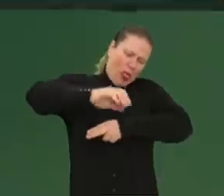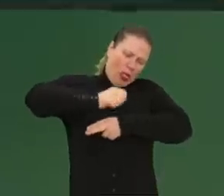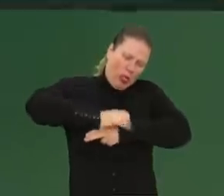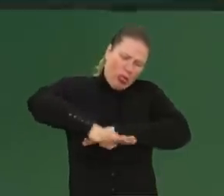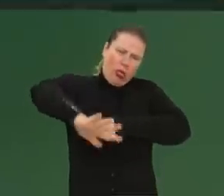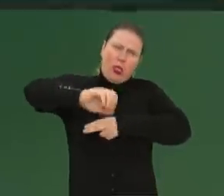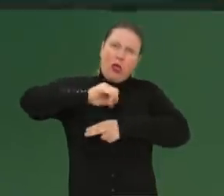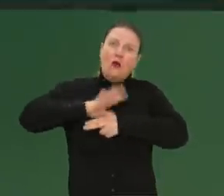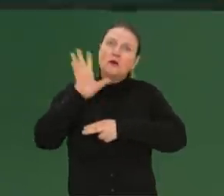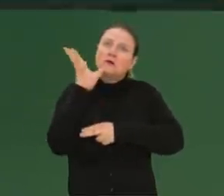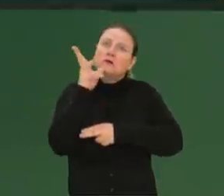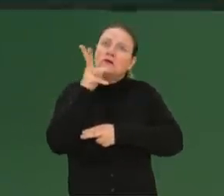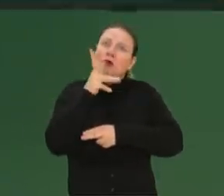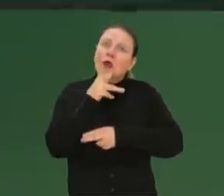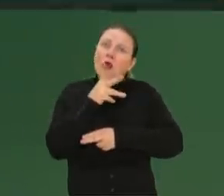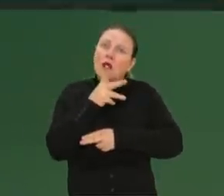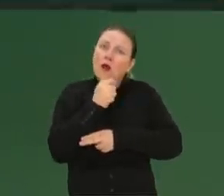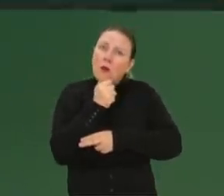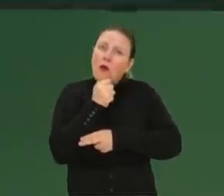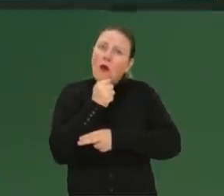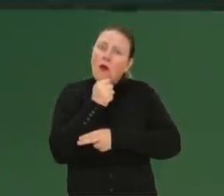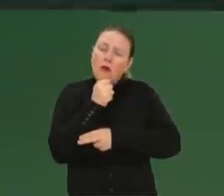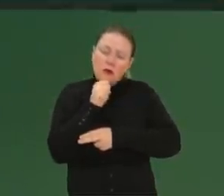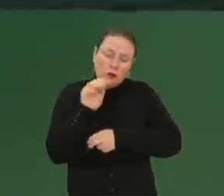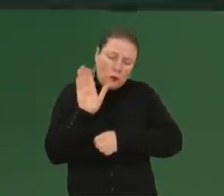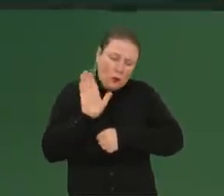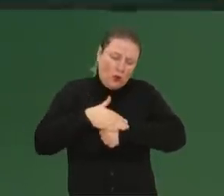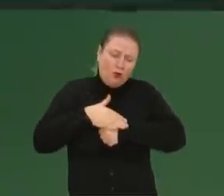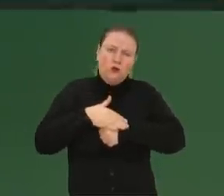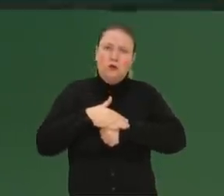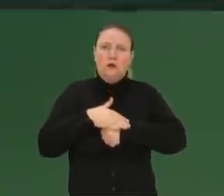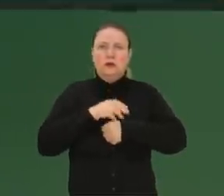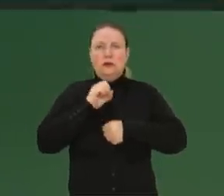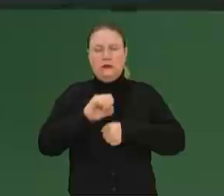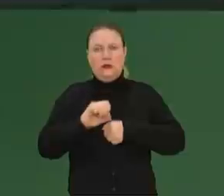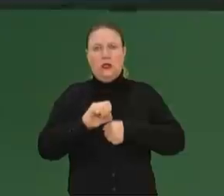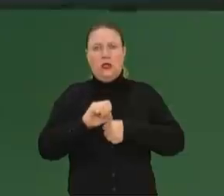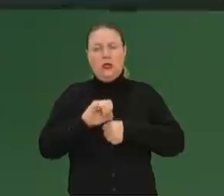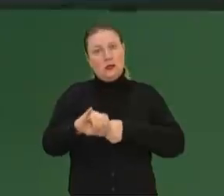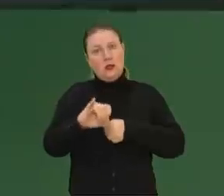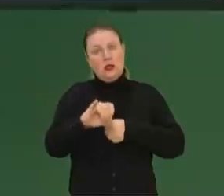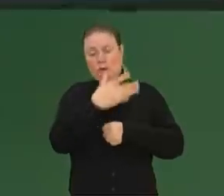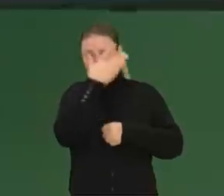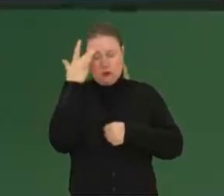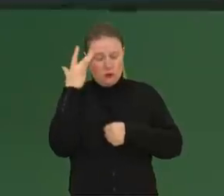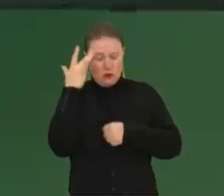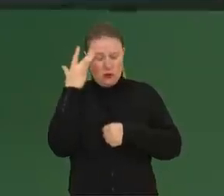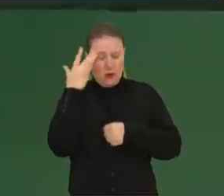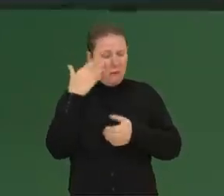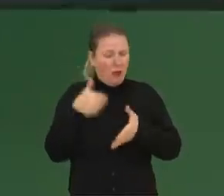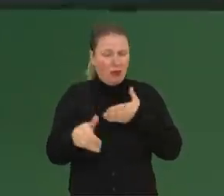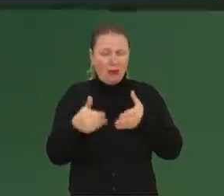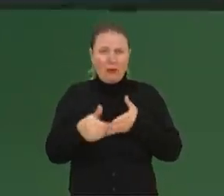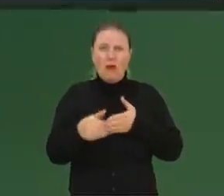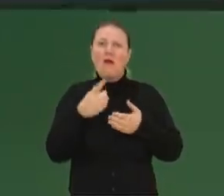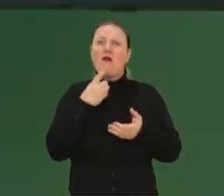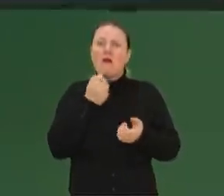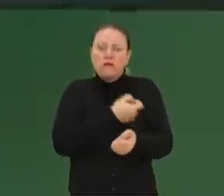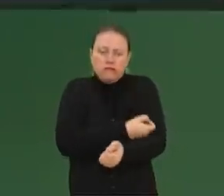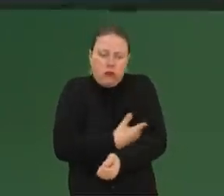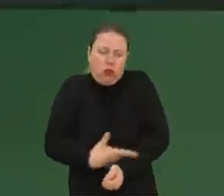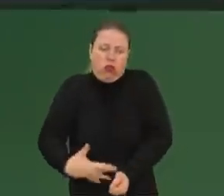né? E demora muito para parar de sangrar, se ela está perdendo muito sangue com frequência, né? Se ela está tendo problemas